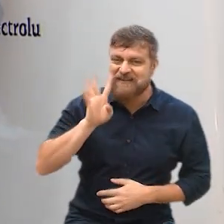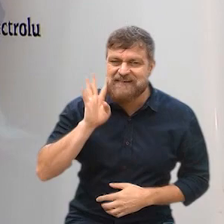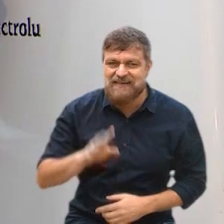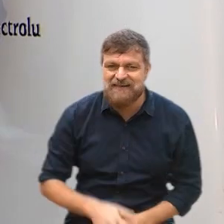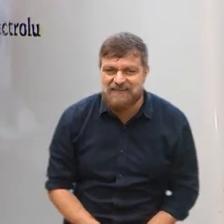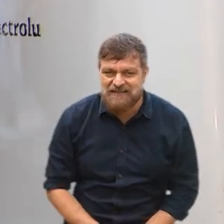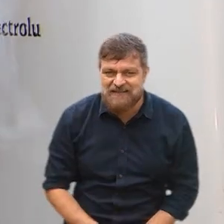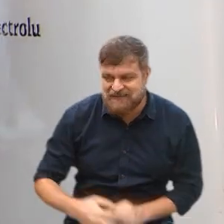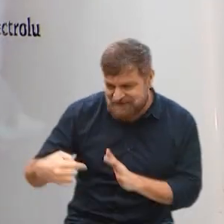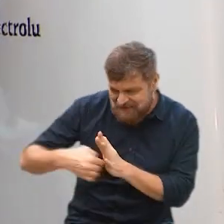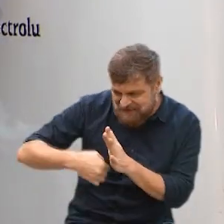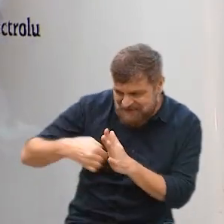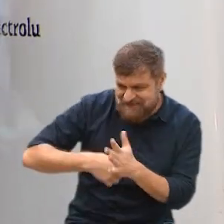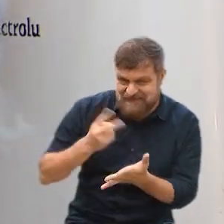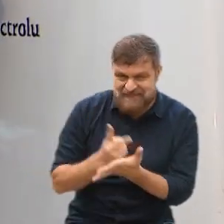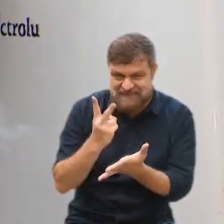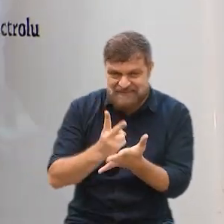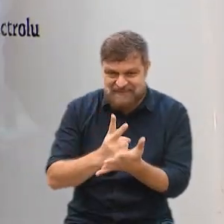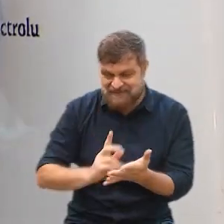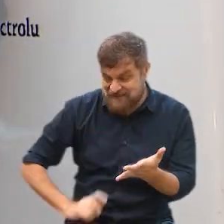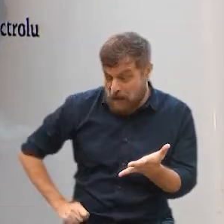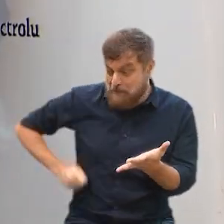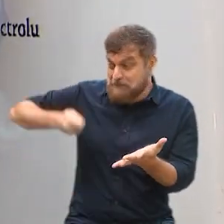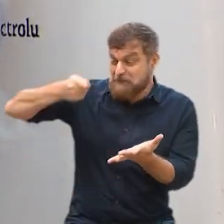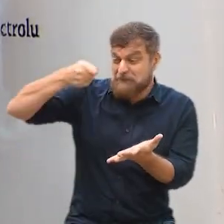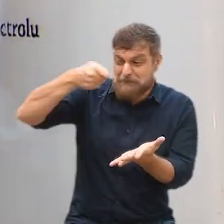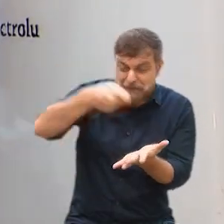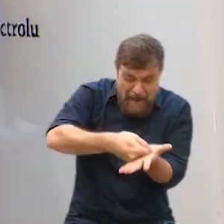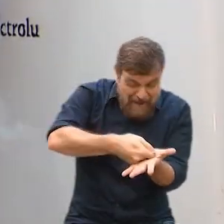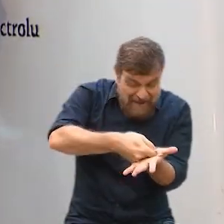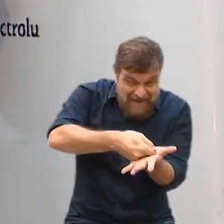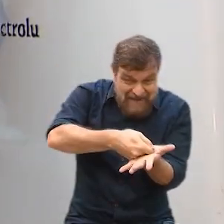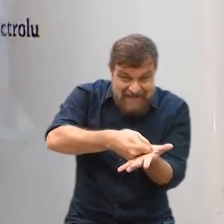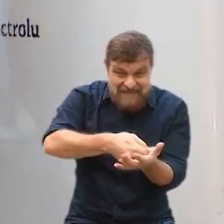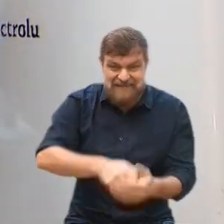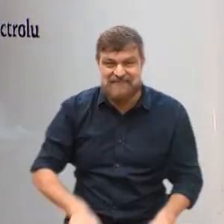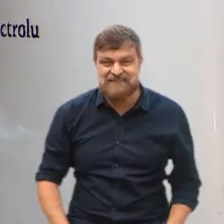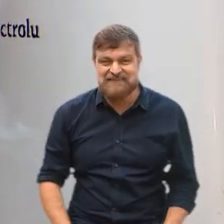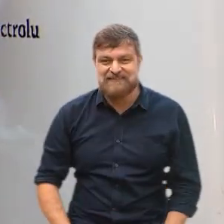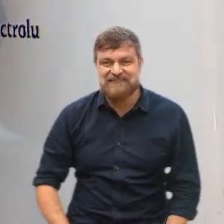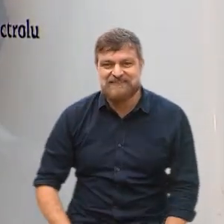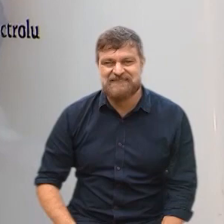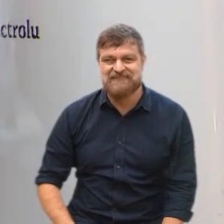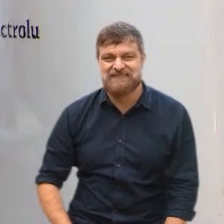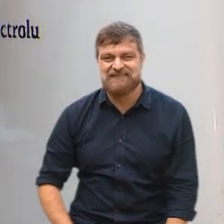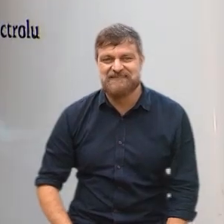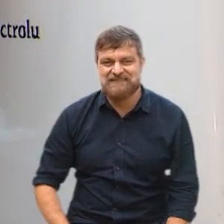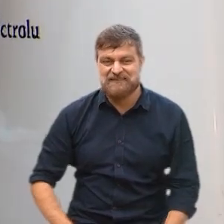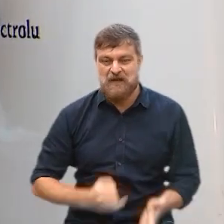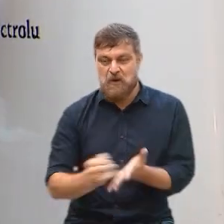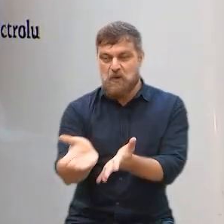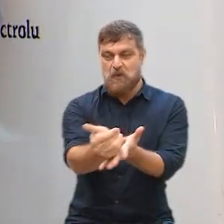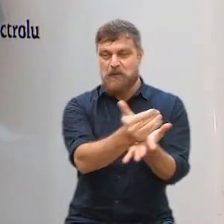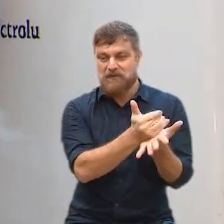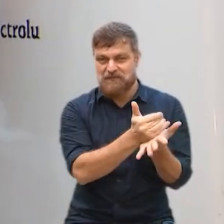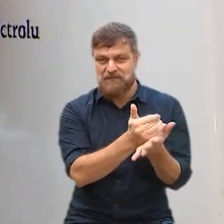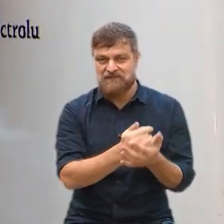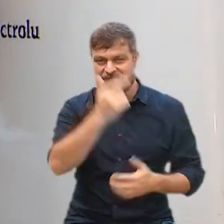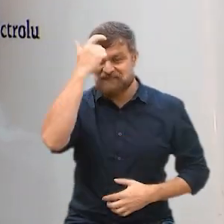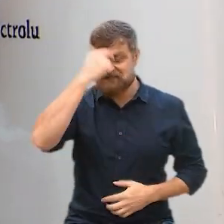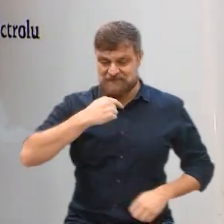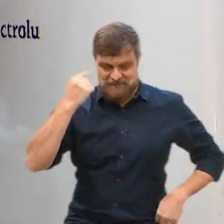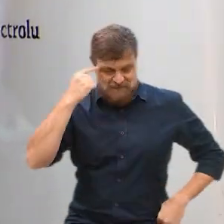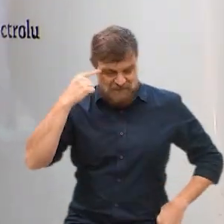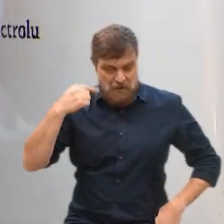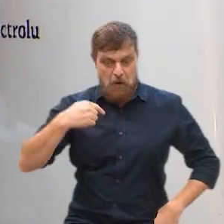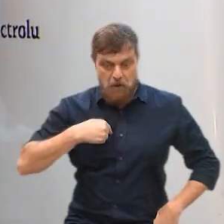fala, toda vez que você vai pagar ali o valor lá do Simples, você fala, caramba, olha